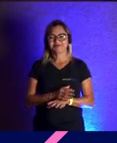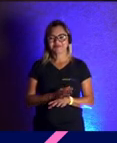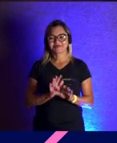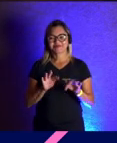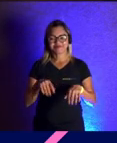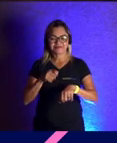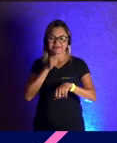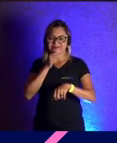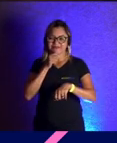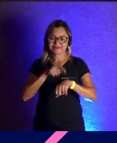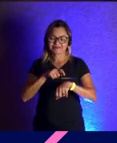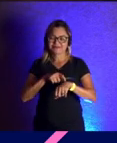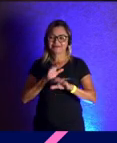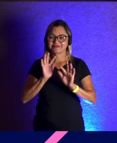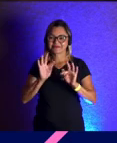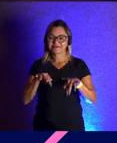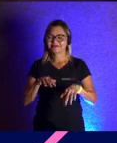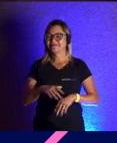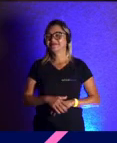Graças a Deus por ela ter